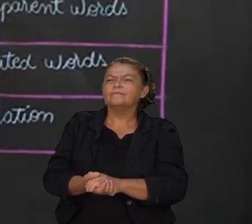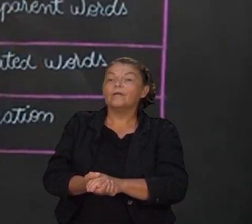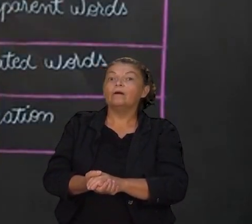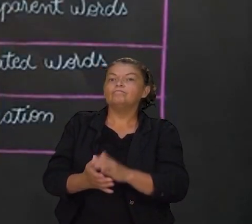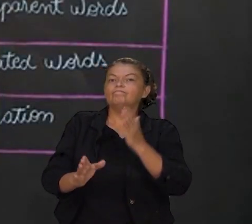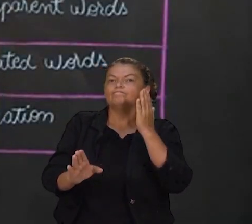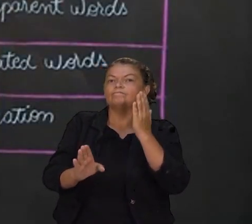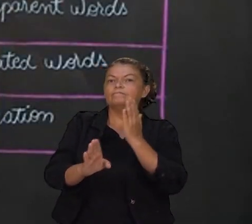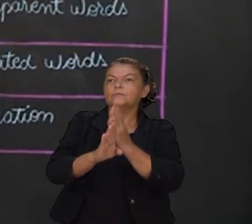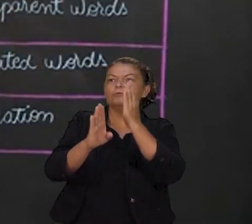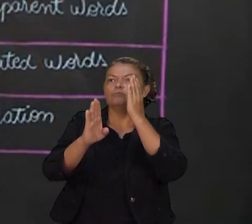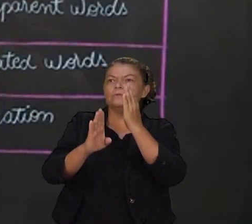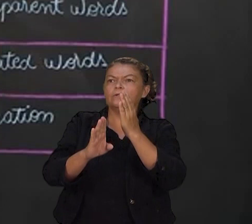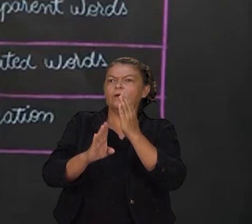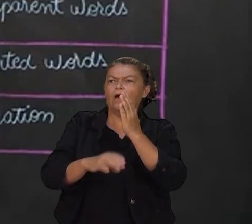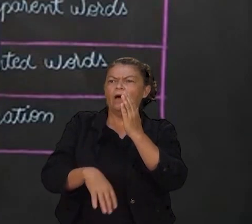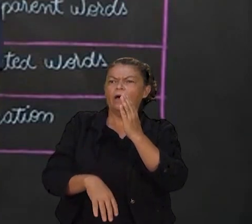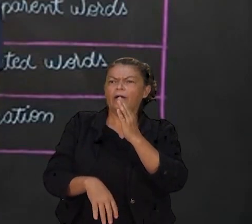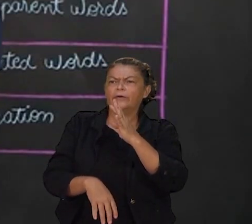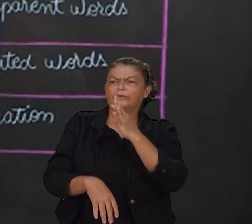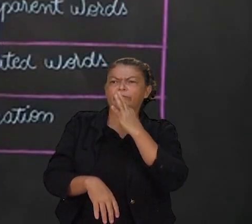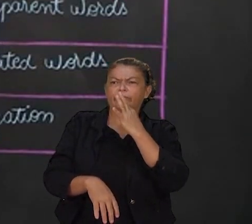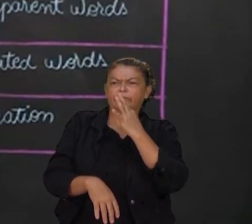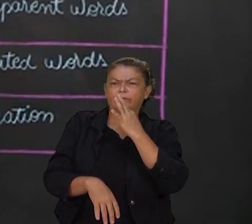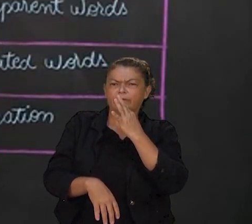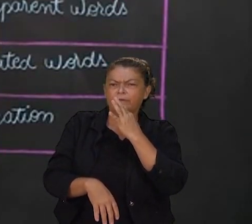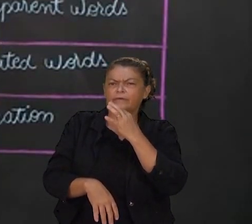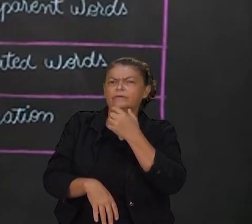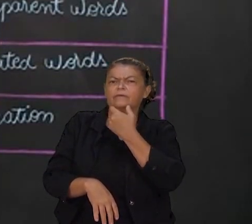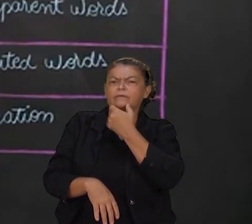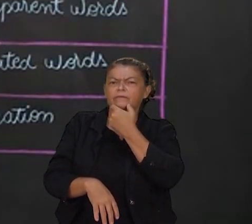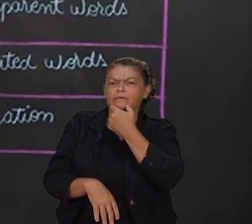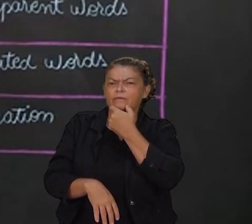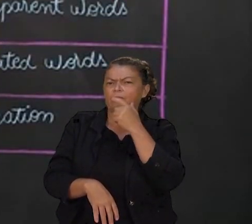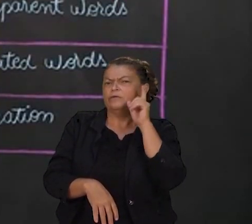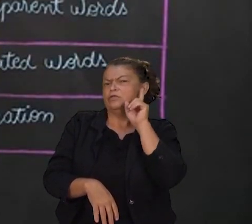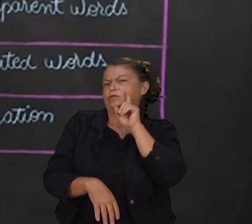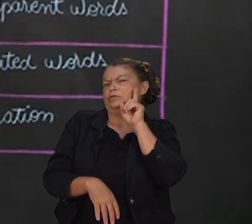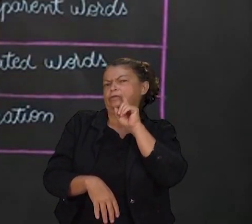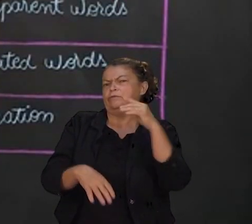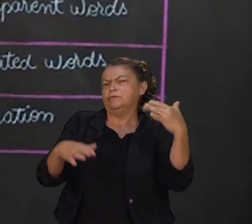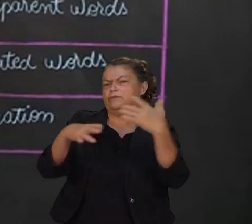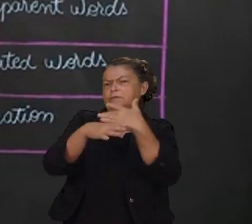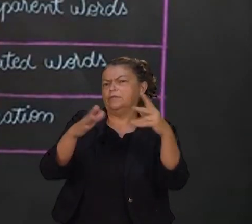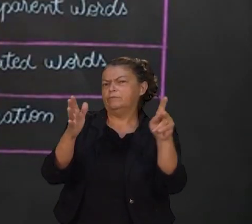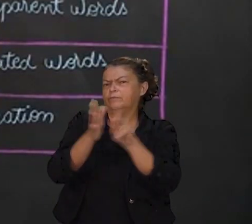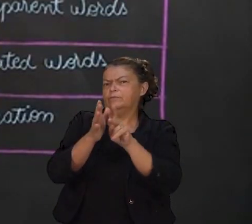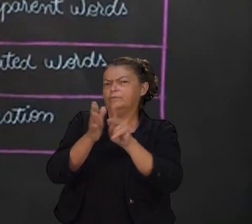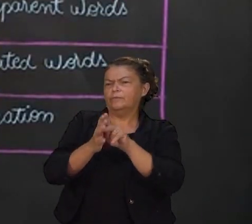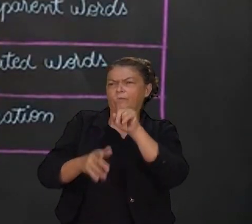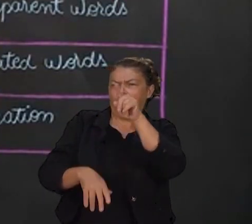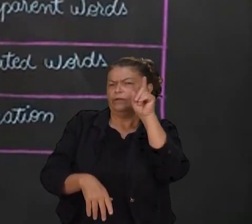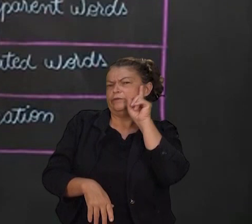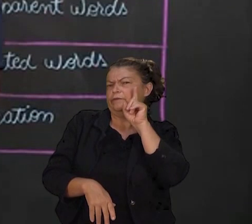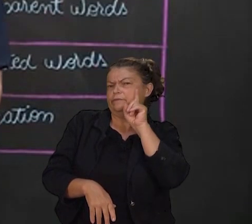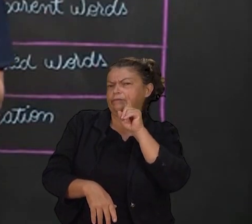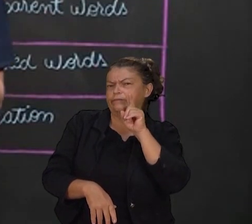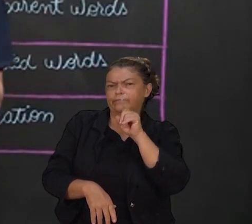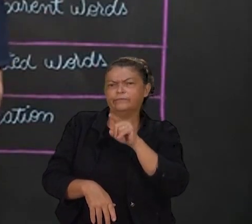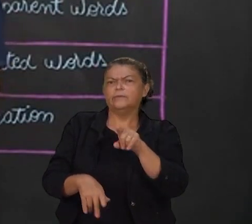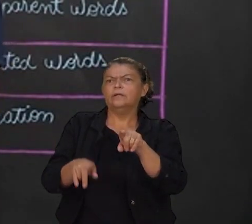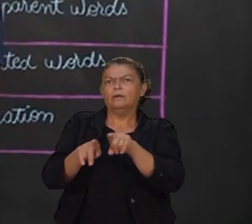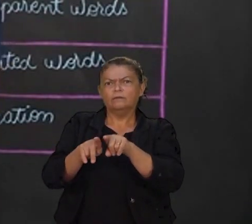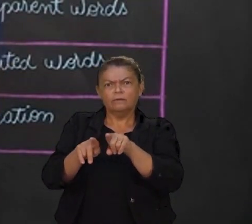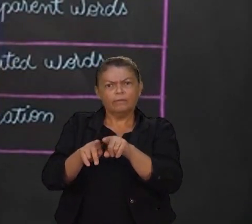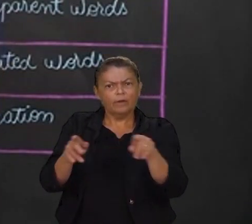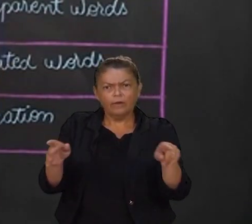Eu tenho New York. Eu sei, né? New York é Nova York. É uma cidade lá nos Estados Unidos. O próprio